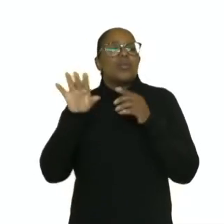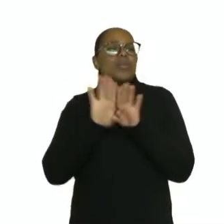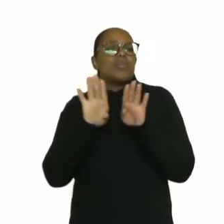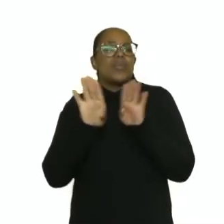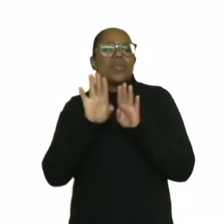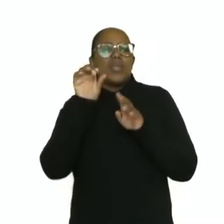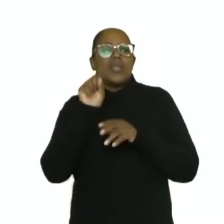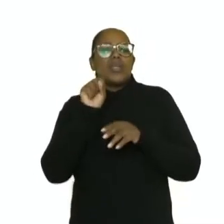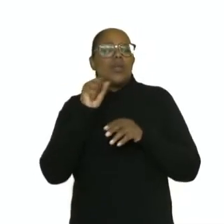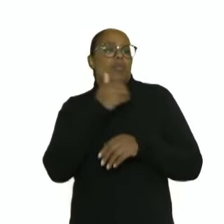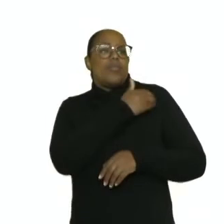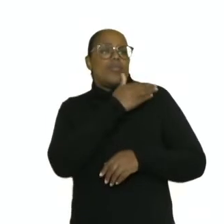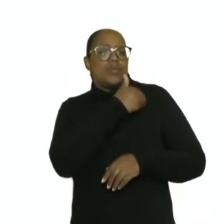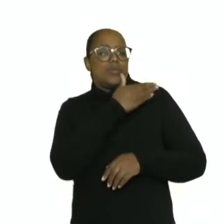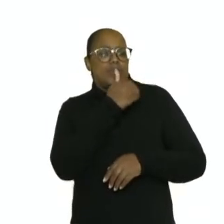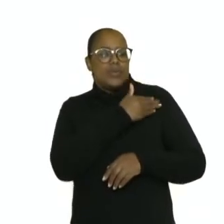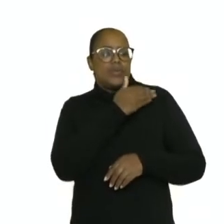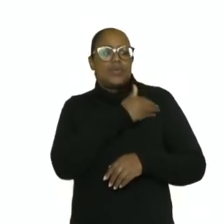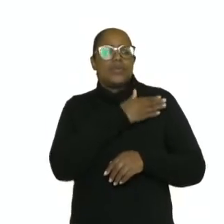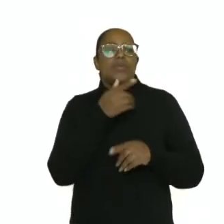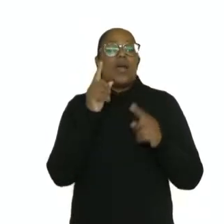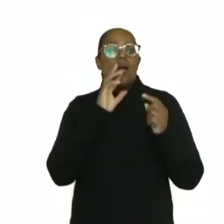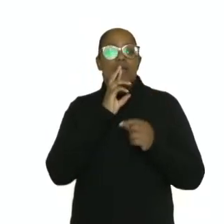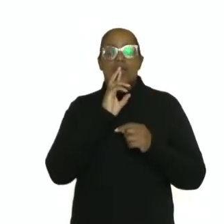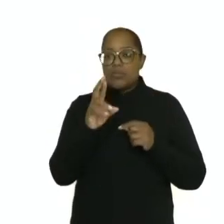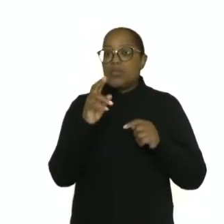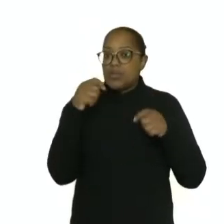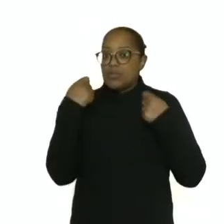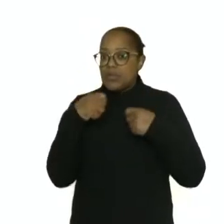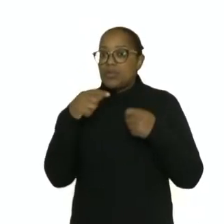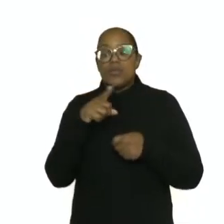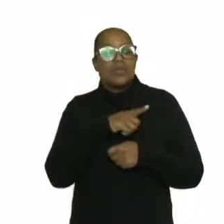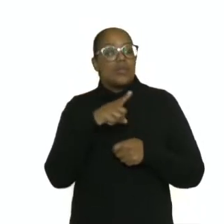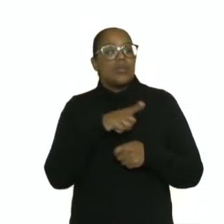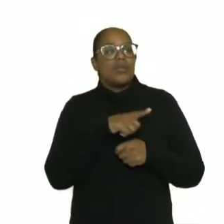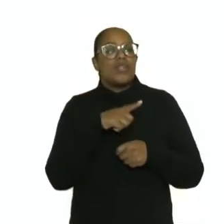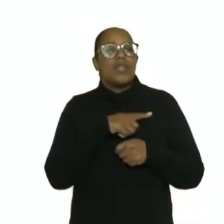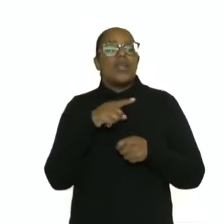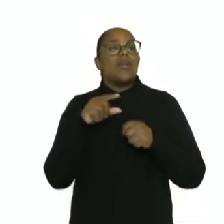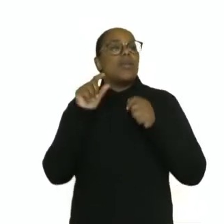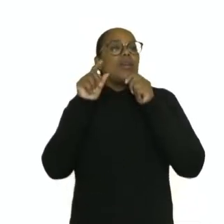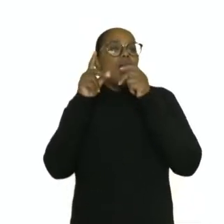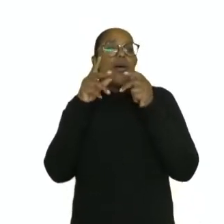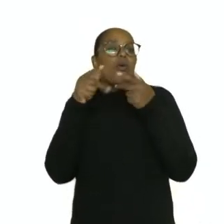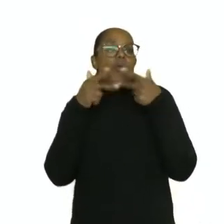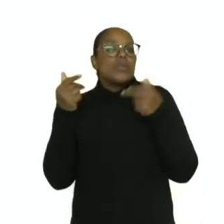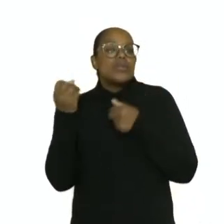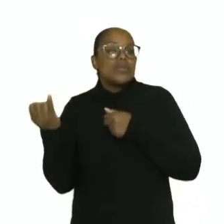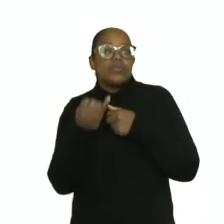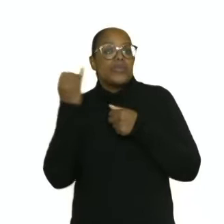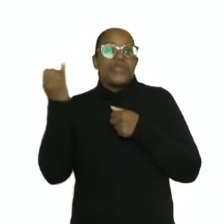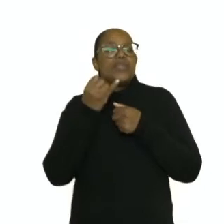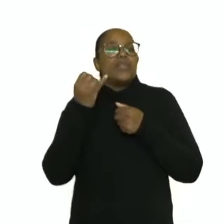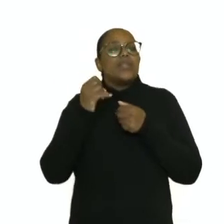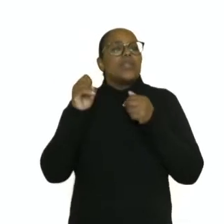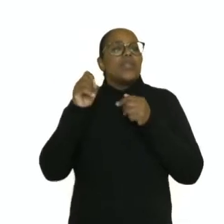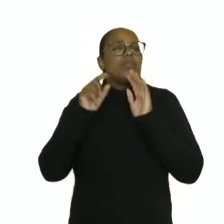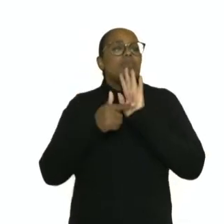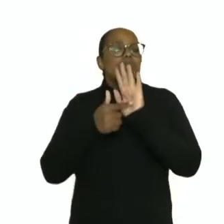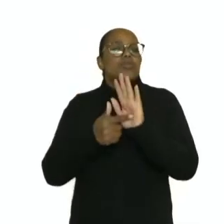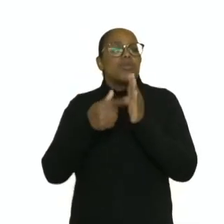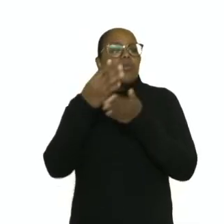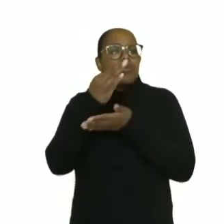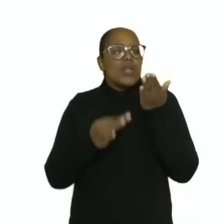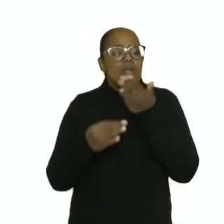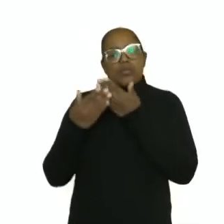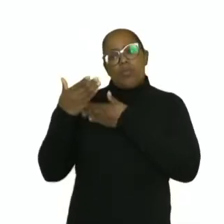segregacionismo e ao preconceito. A resposta deve contemplar o que foi solicitado no enunciado, ou seja, é necessário pensar sobre o caso brasileiro,